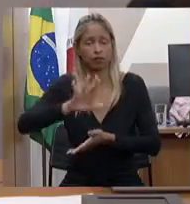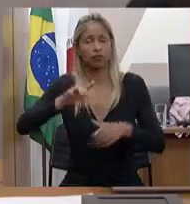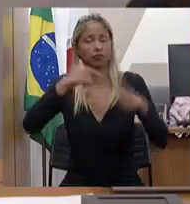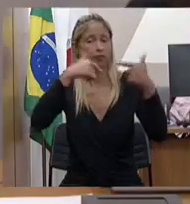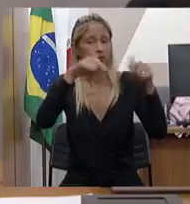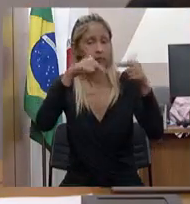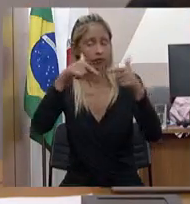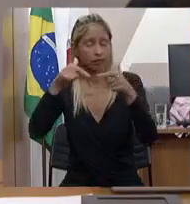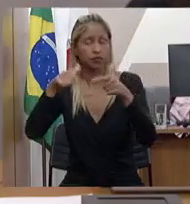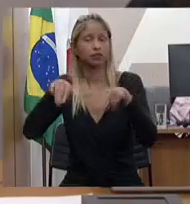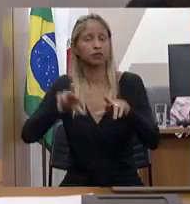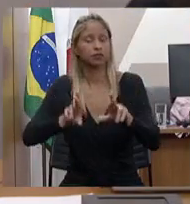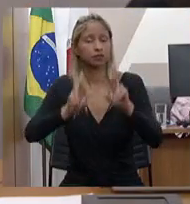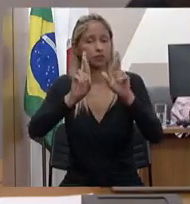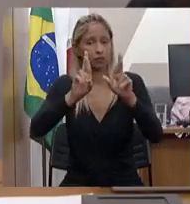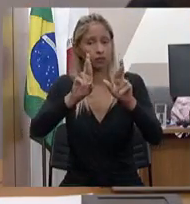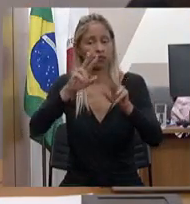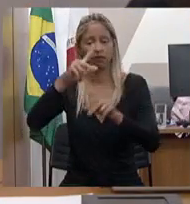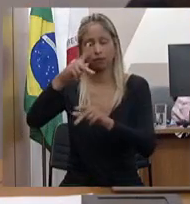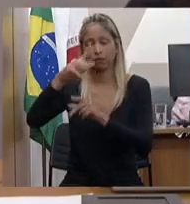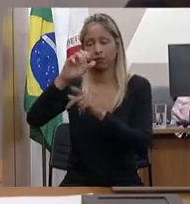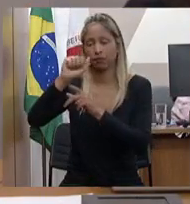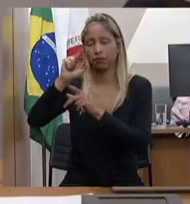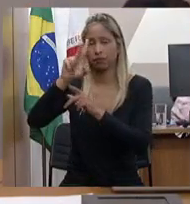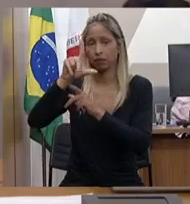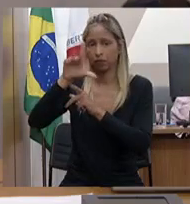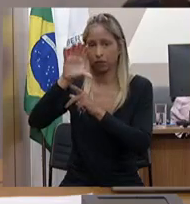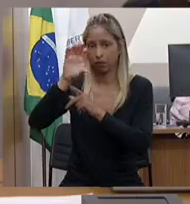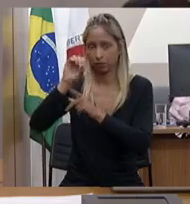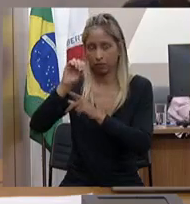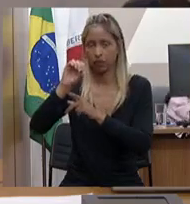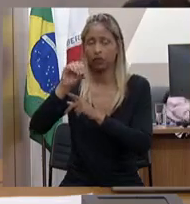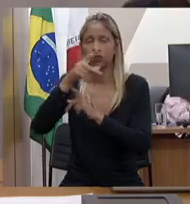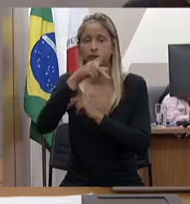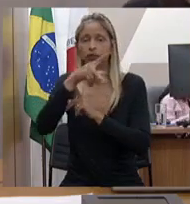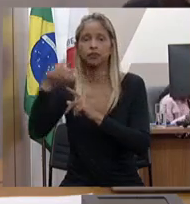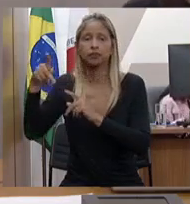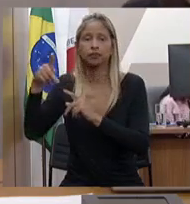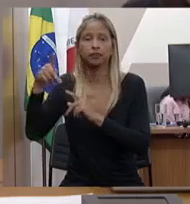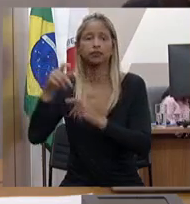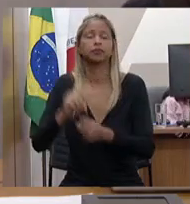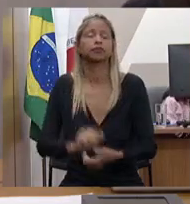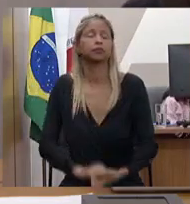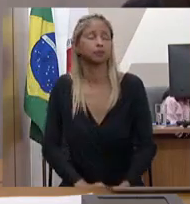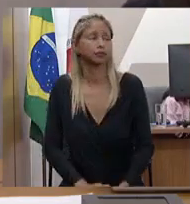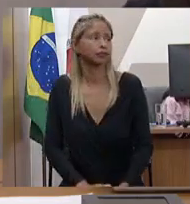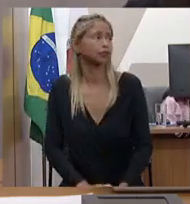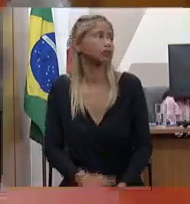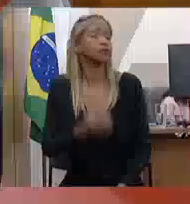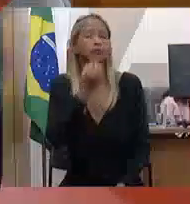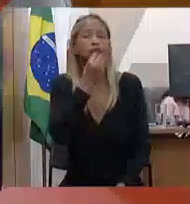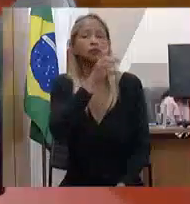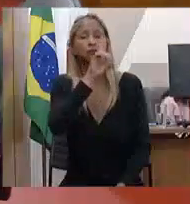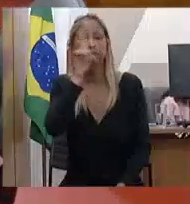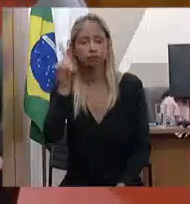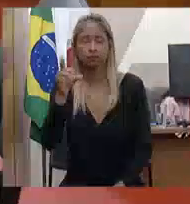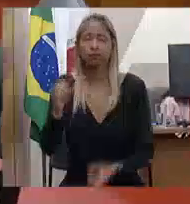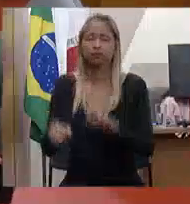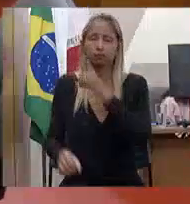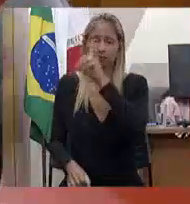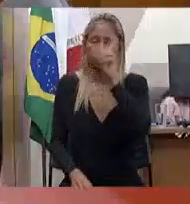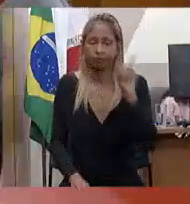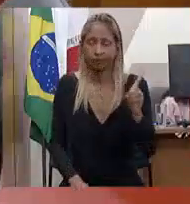trabalhadores representando o senhor Paulo Roberto da Silva presidente da ugt bom dia bom dia